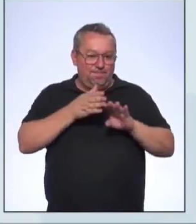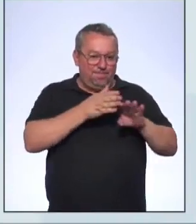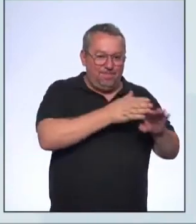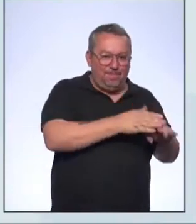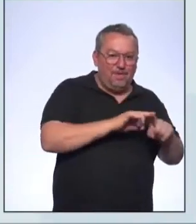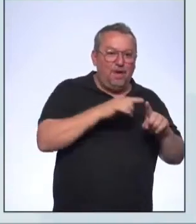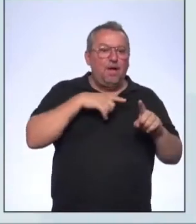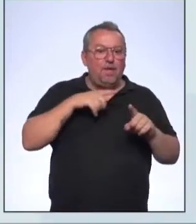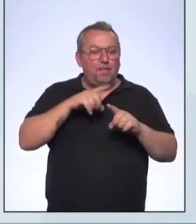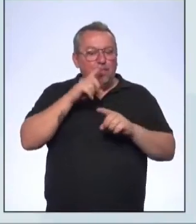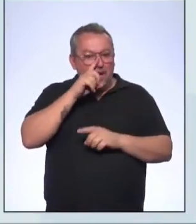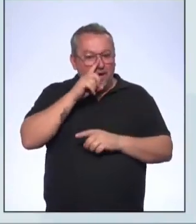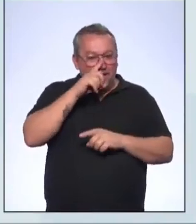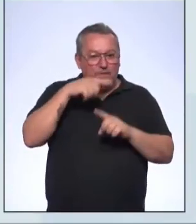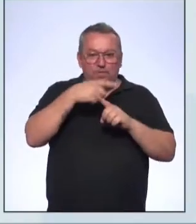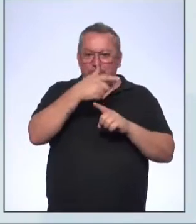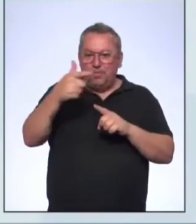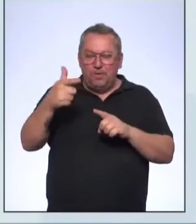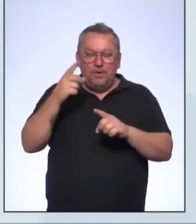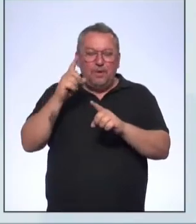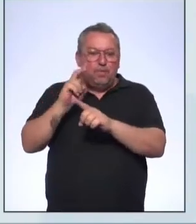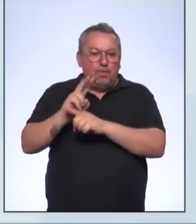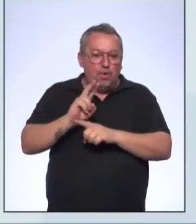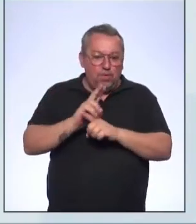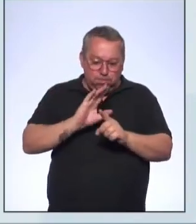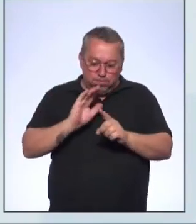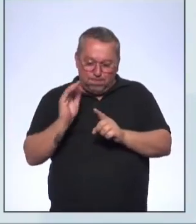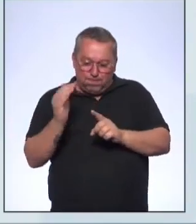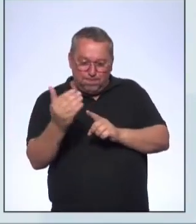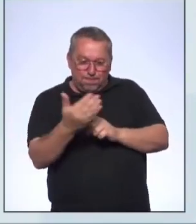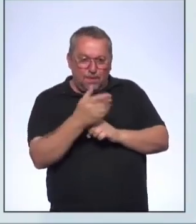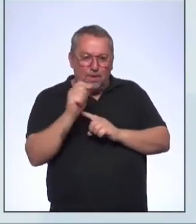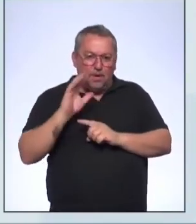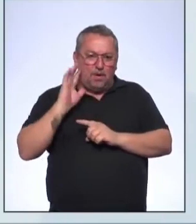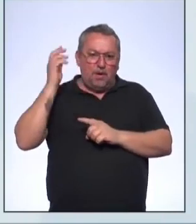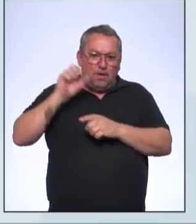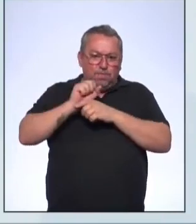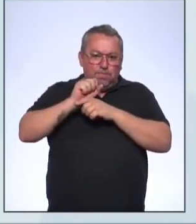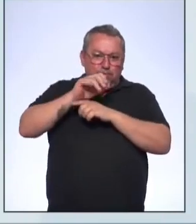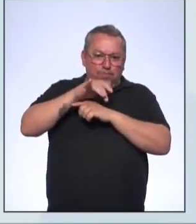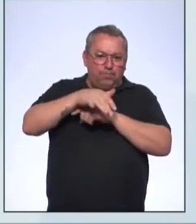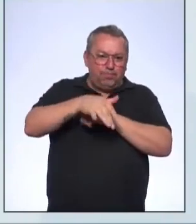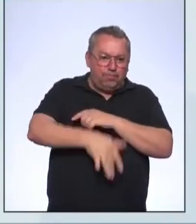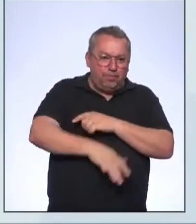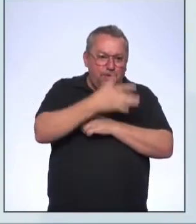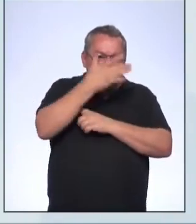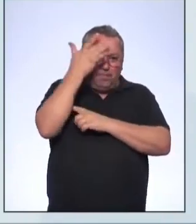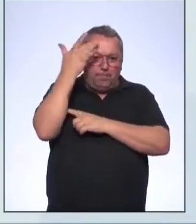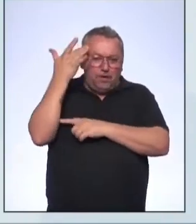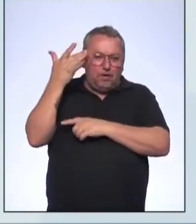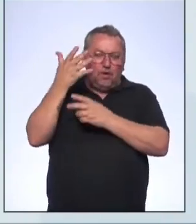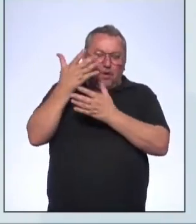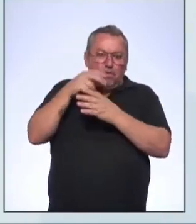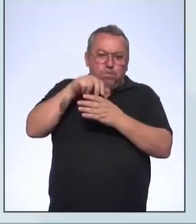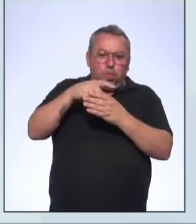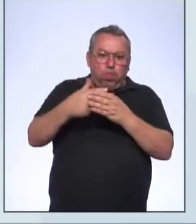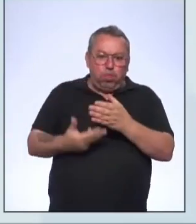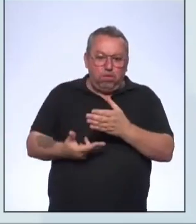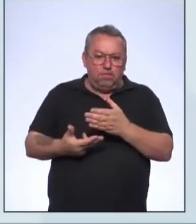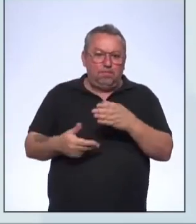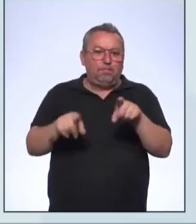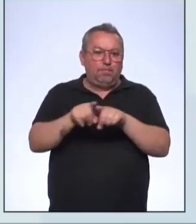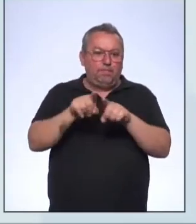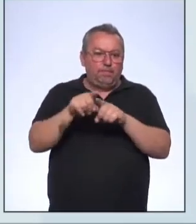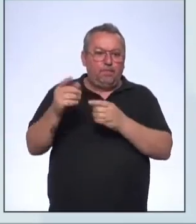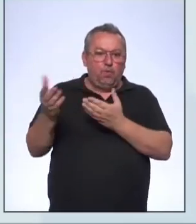pois não existe proteção em torno do buraco, já que pode ocorrer um deslizamento e pessoas serem engolidas por ele. Um